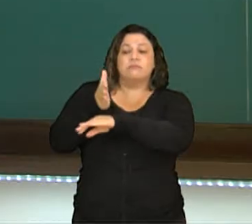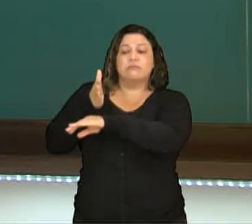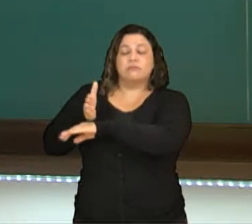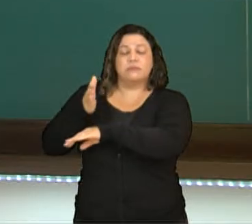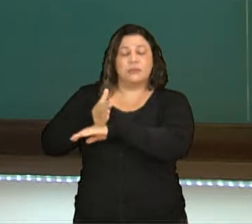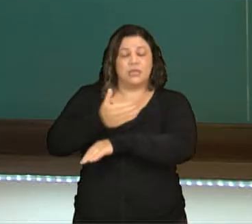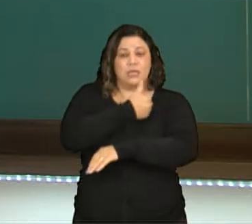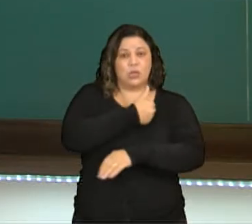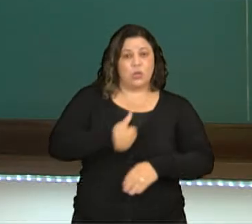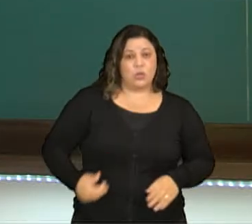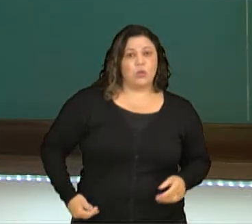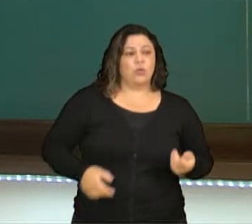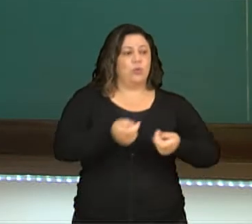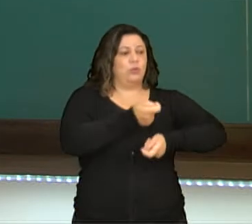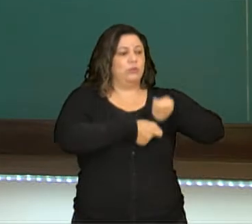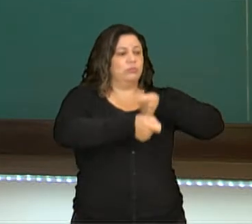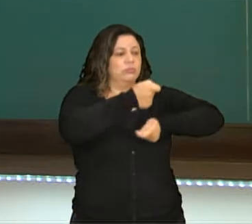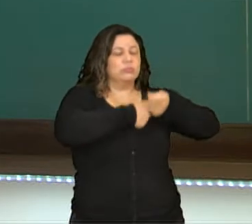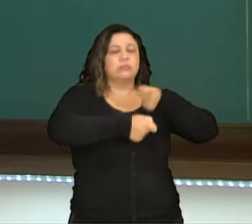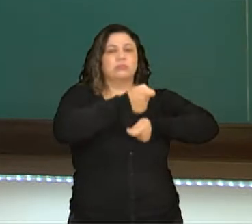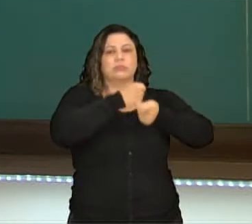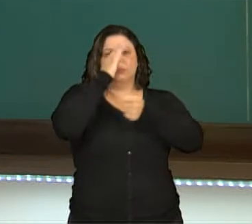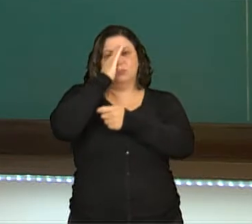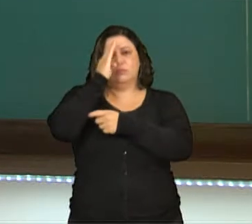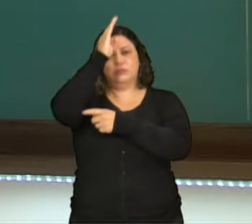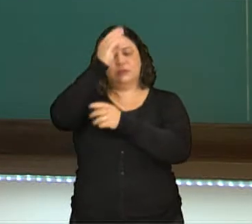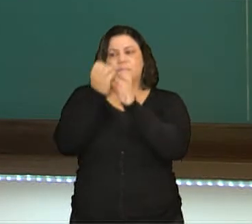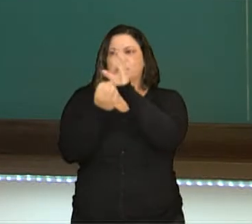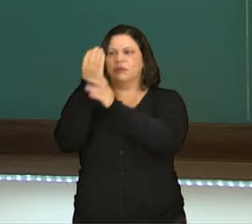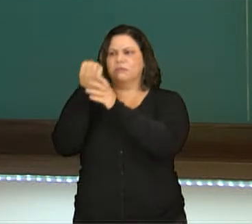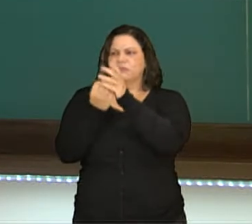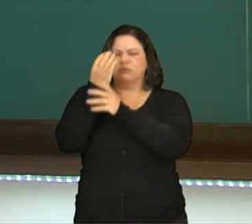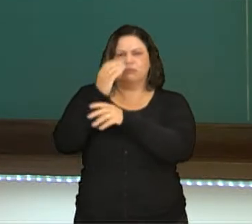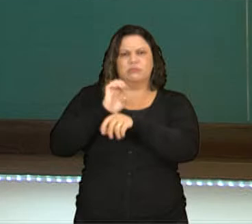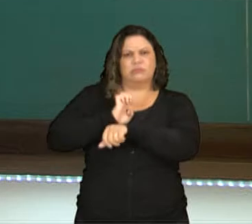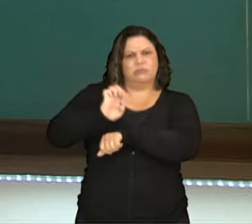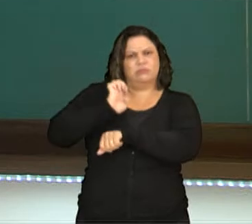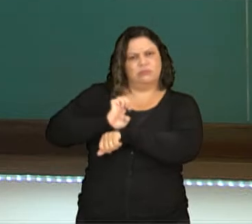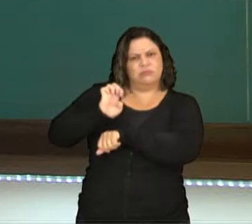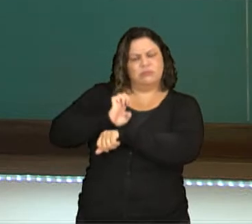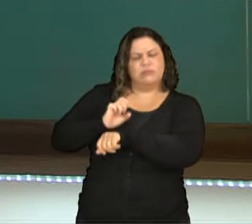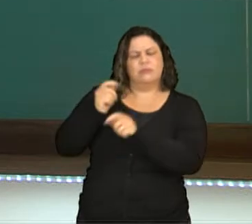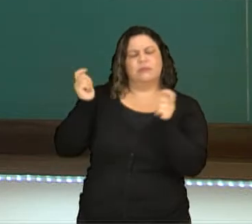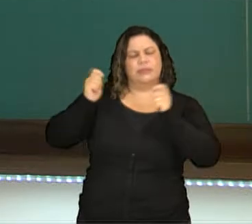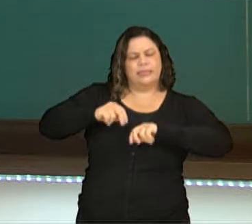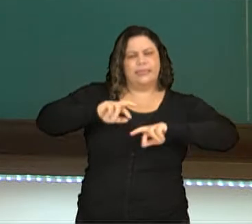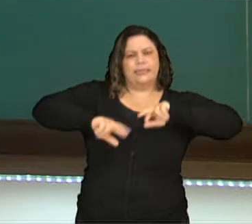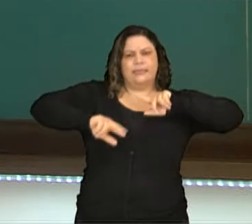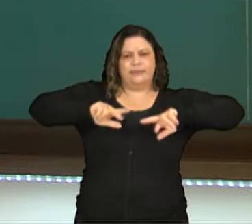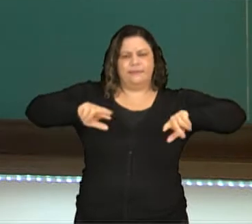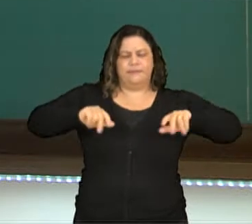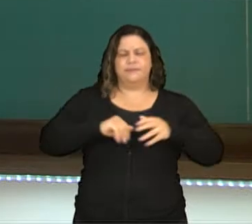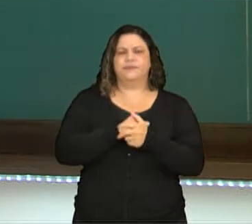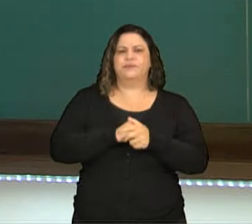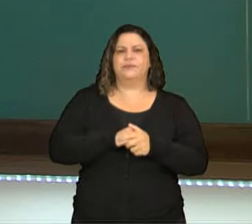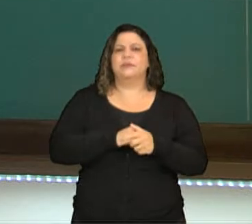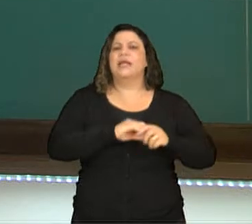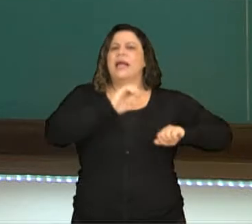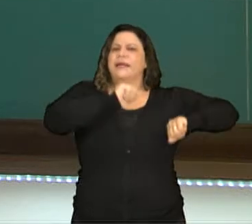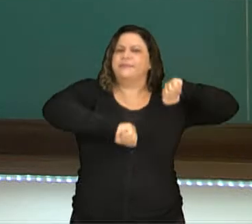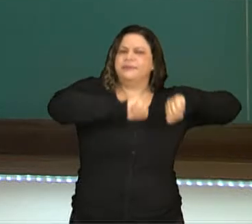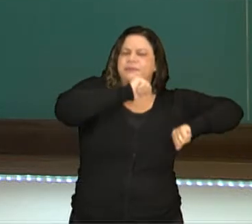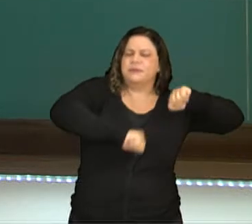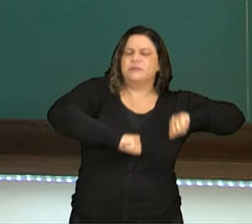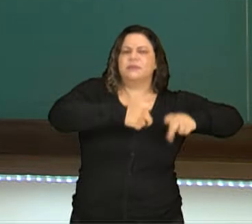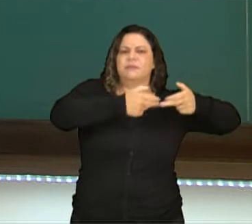na economia, principalmente com a criação de empresas estatais de infraestrutura, indústrias de